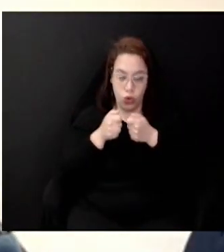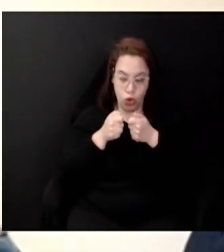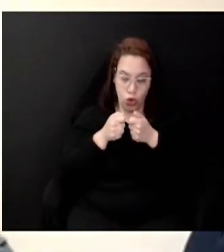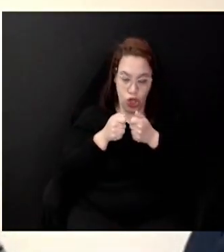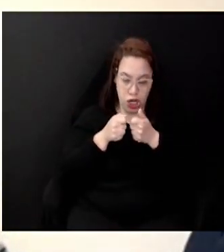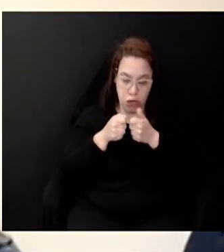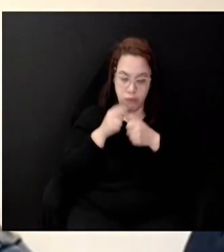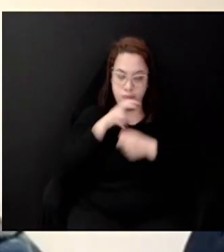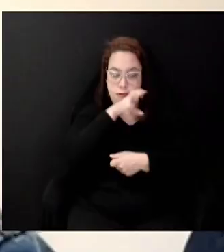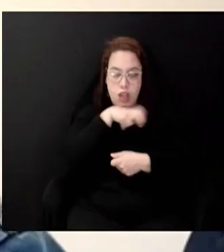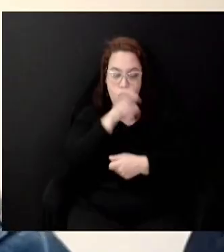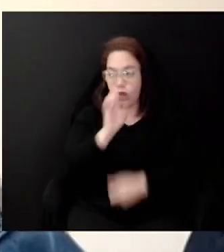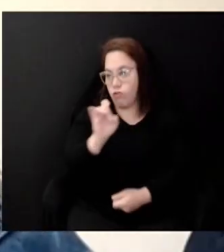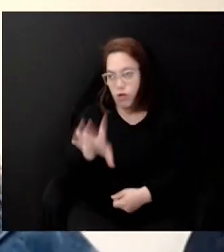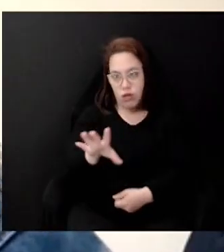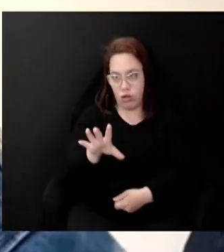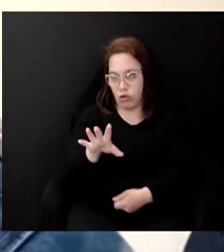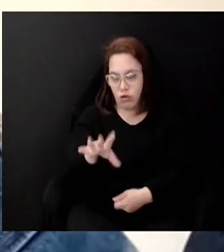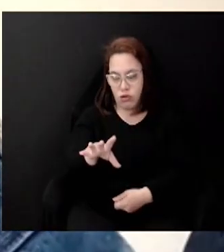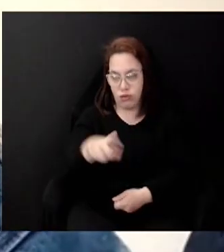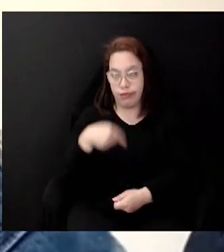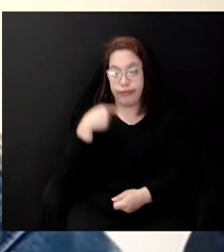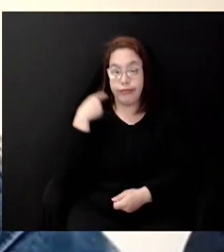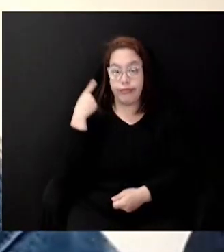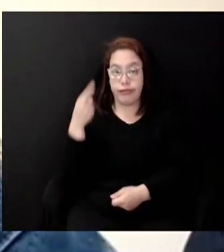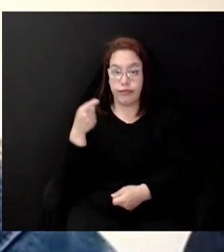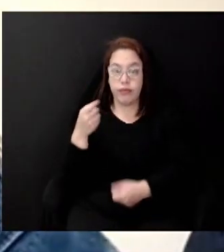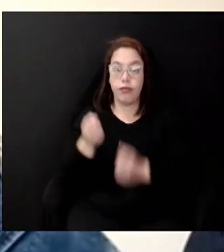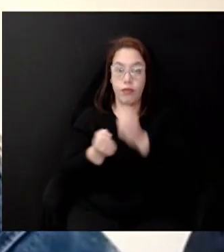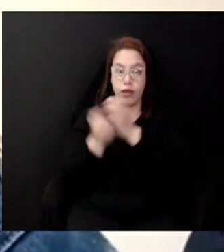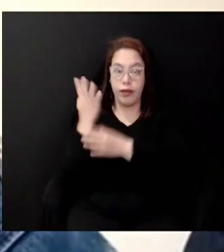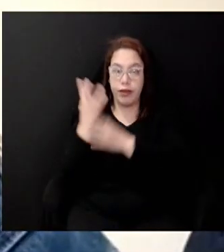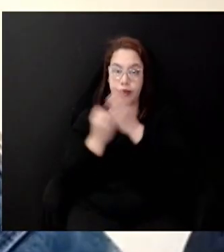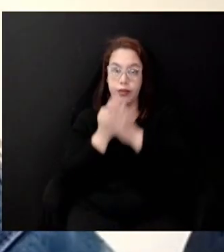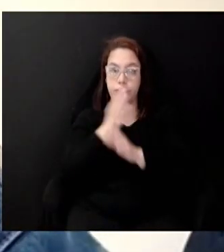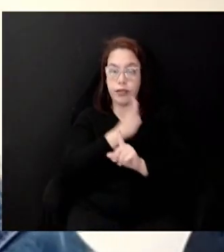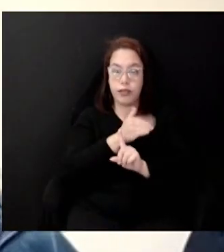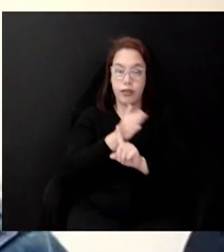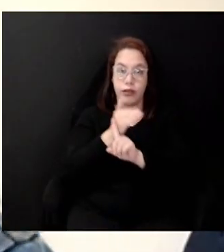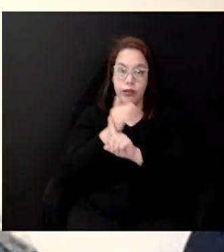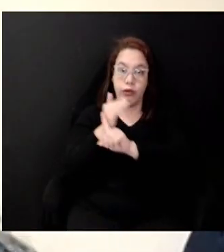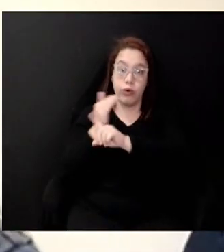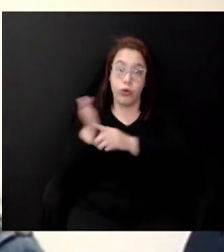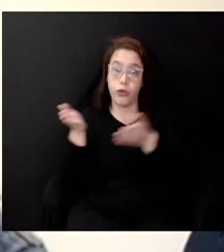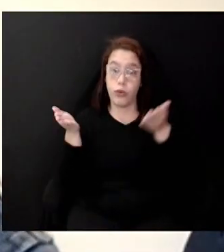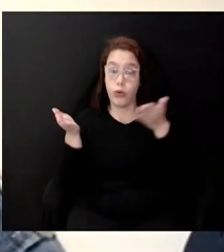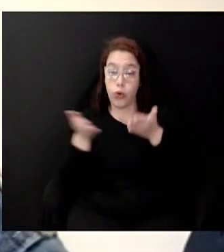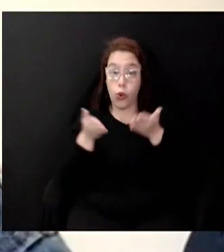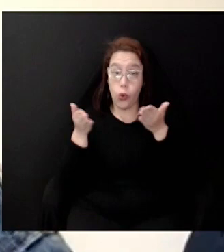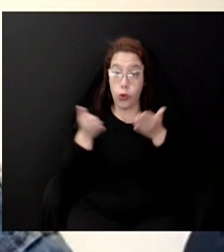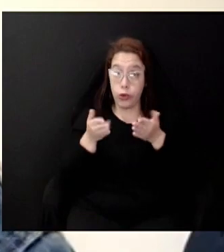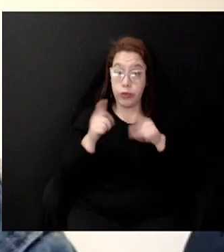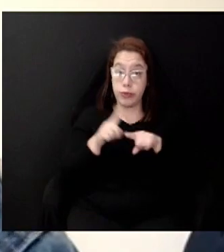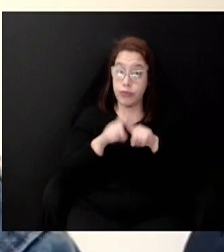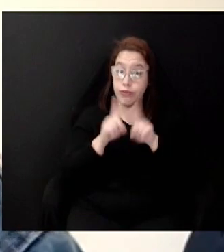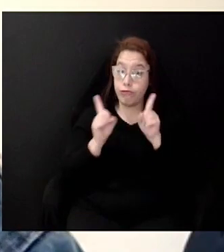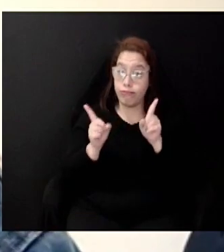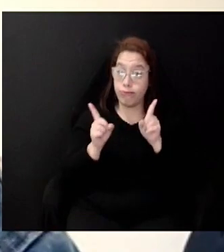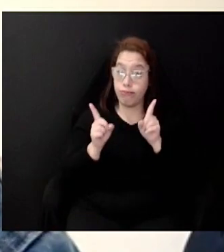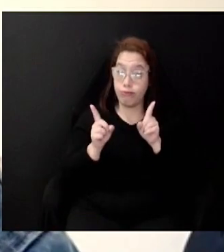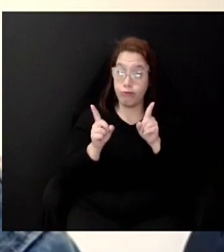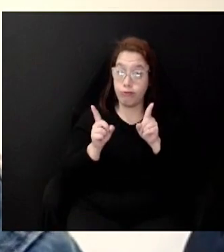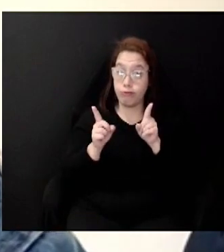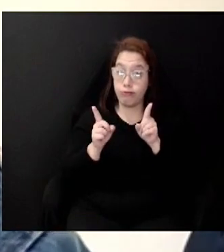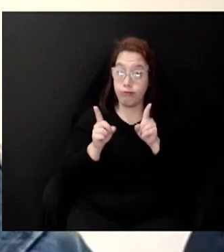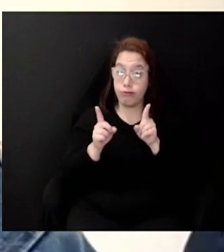isso. E aí depois que foram surgindo, né, as tecnologias do jeito que está hoje em dia. Mas entrando um pouco no assunto